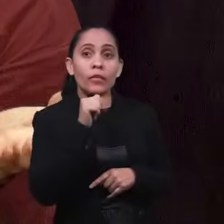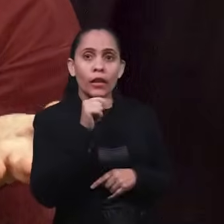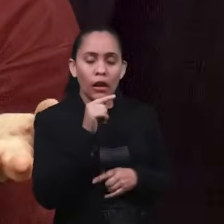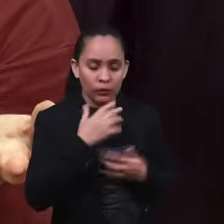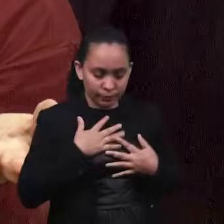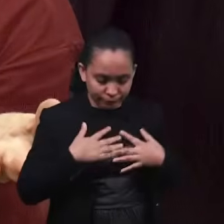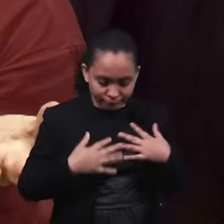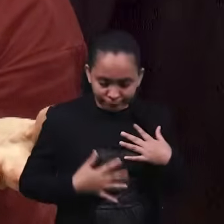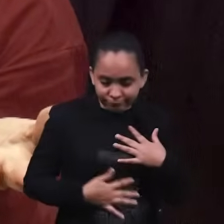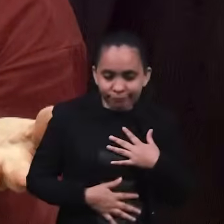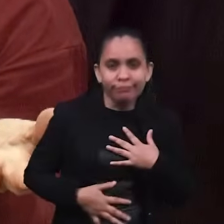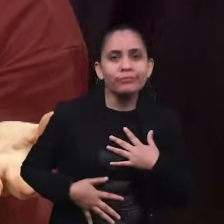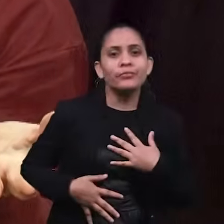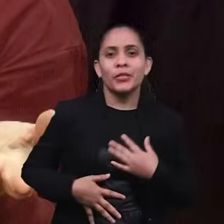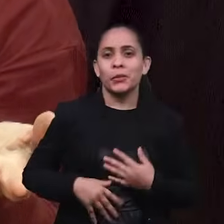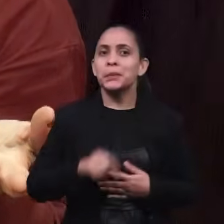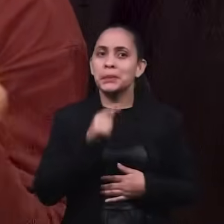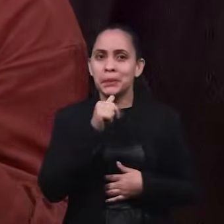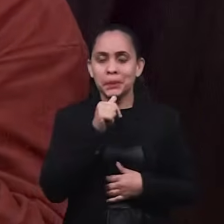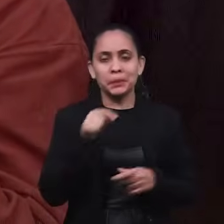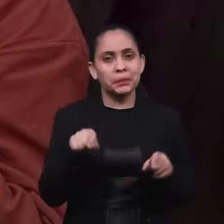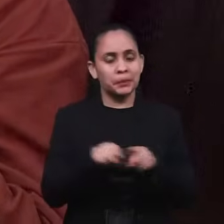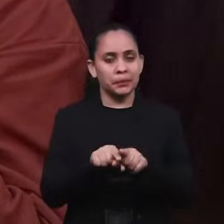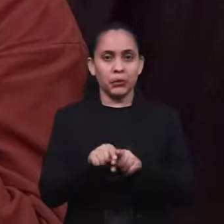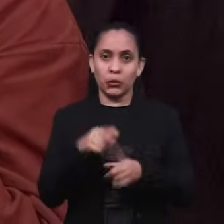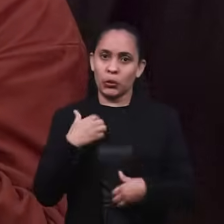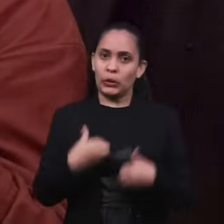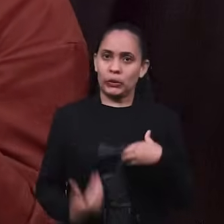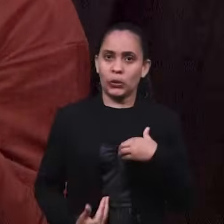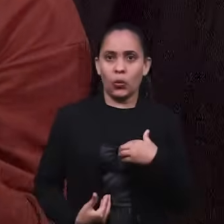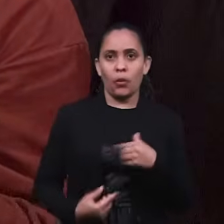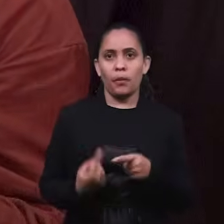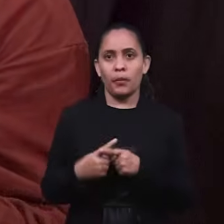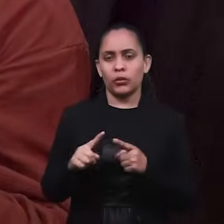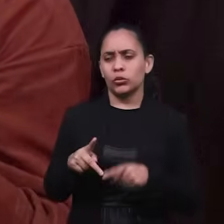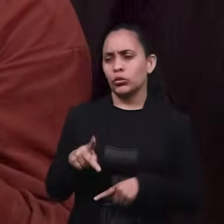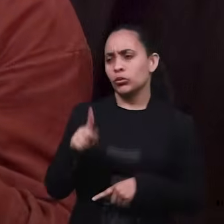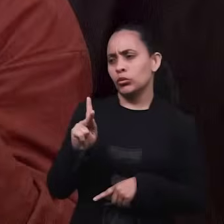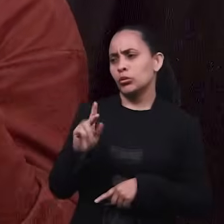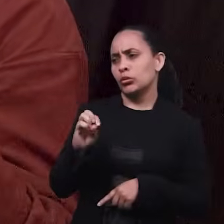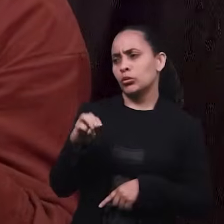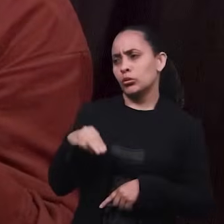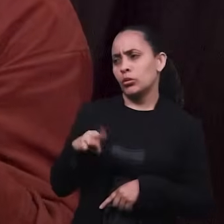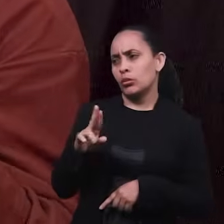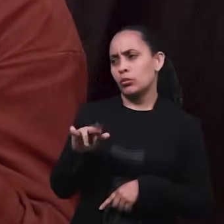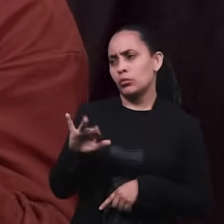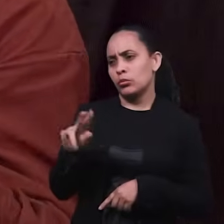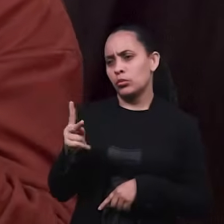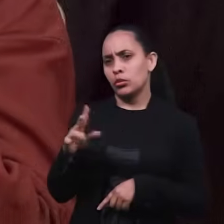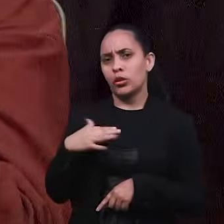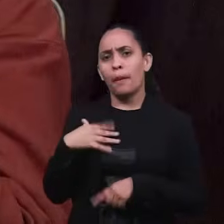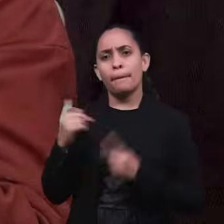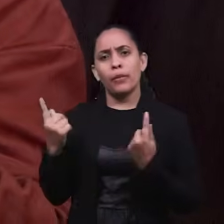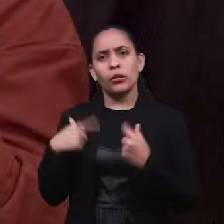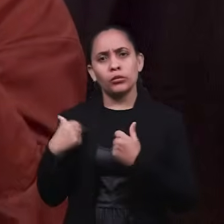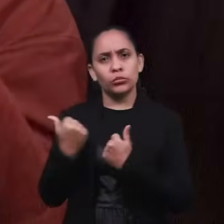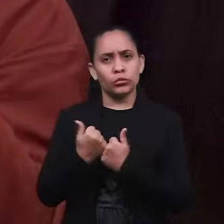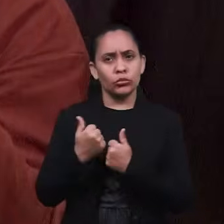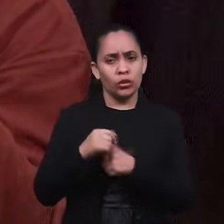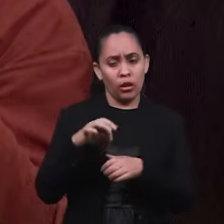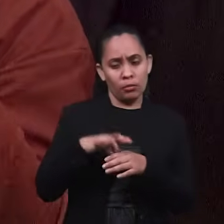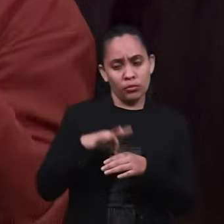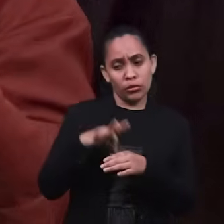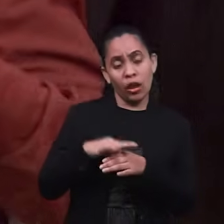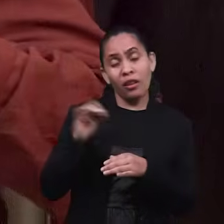que vai hidratar todos os nossos órgãos e tecidos, né? Sim. E o kombucha não faz isso. O kombucha pode ser substituído, como eu falei, por um